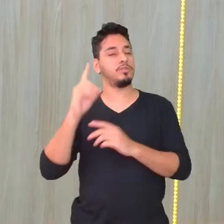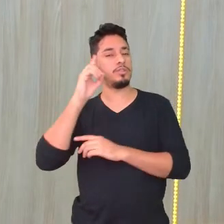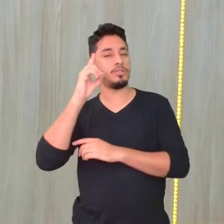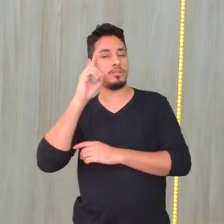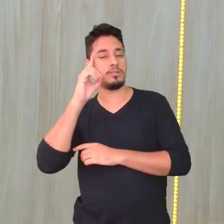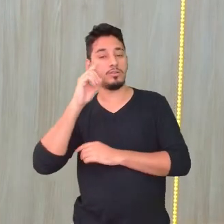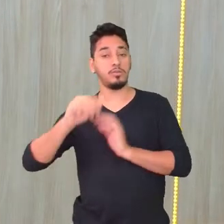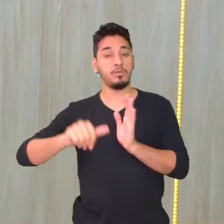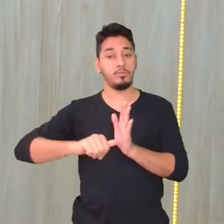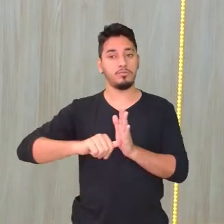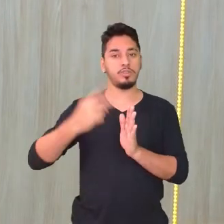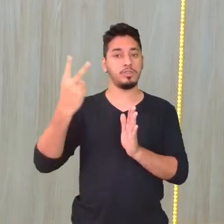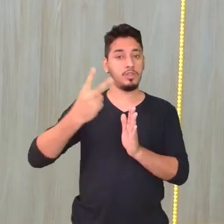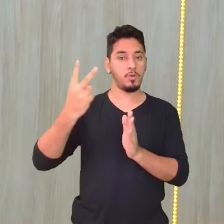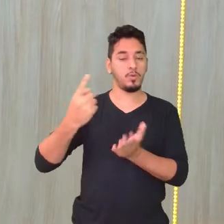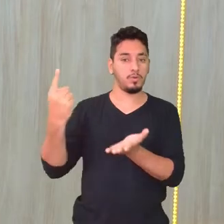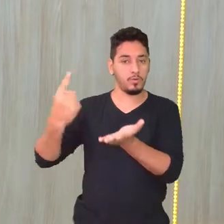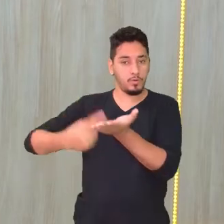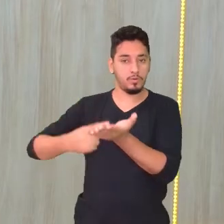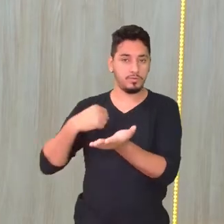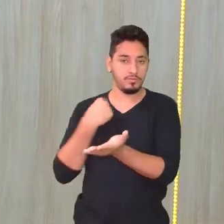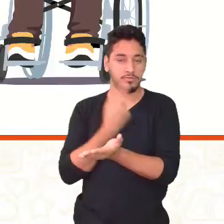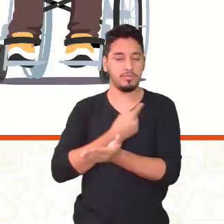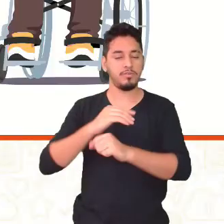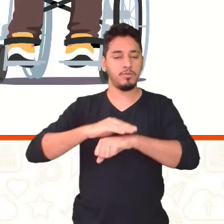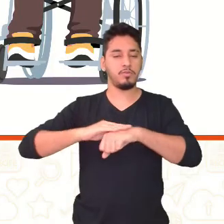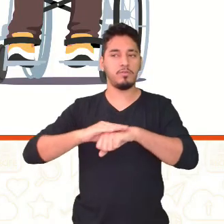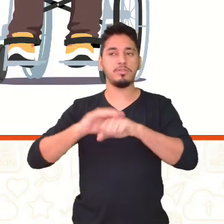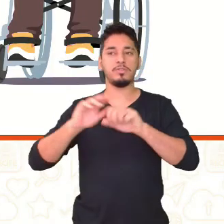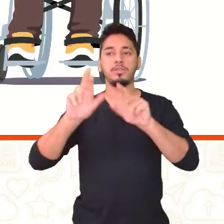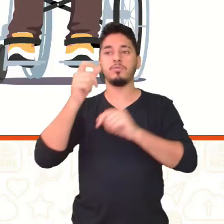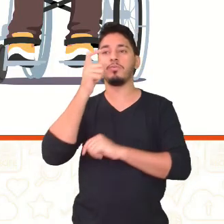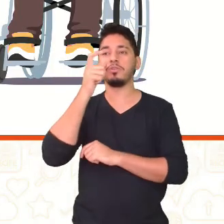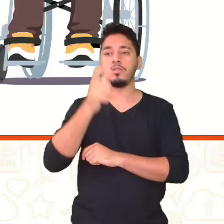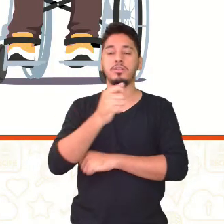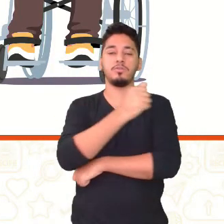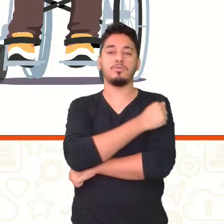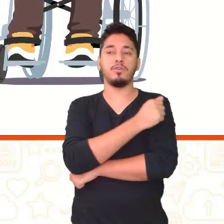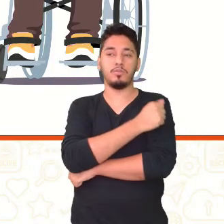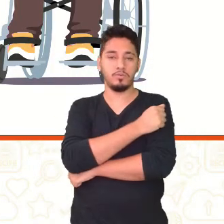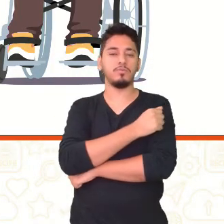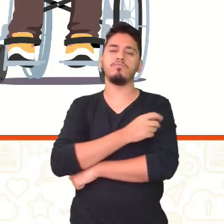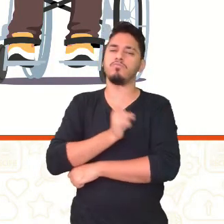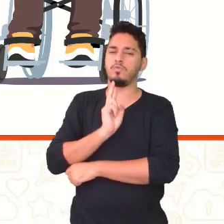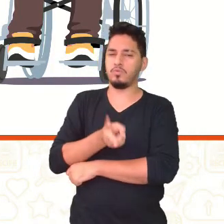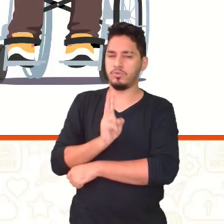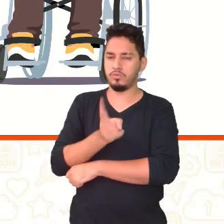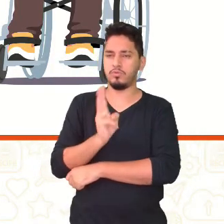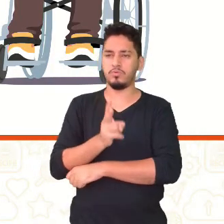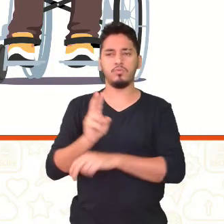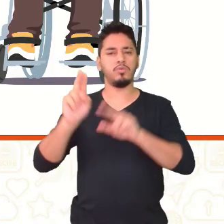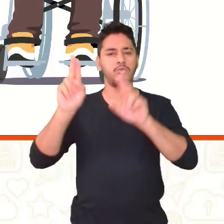nosso segundo encontro, a gente vai conversar sobre os interesses dos estudantes, vamos manter a nossa